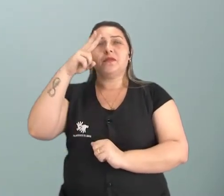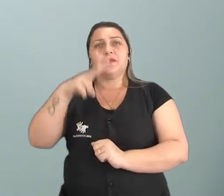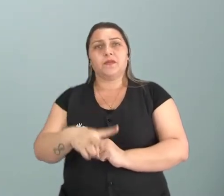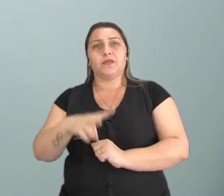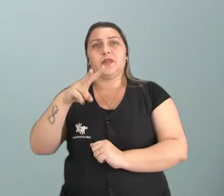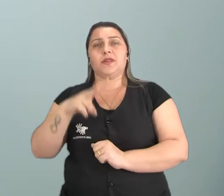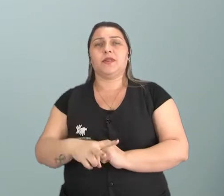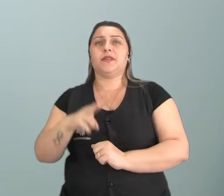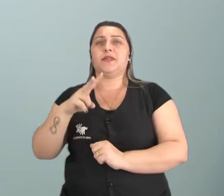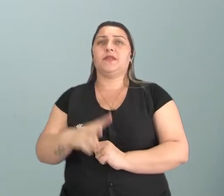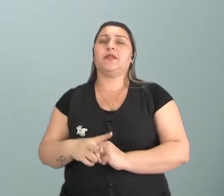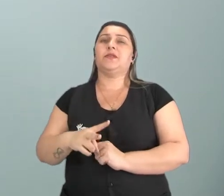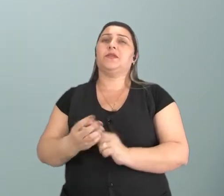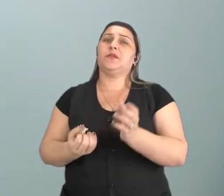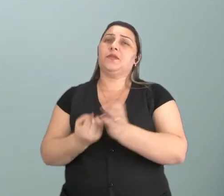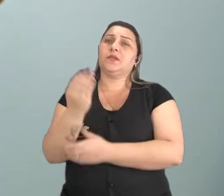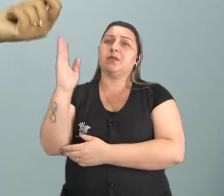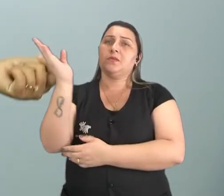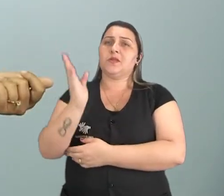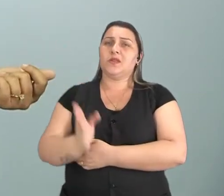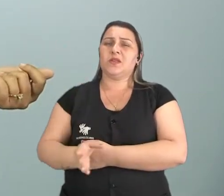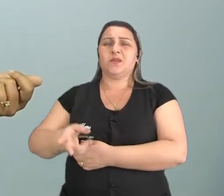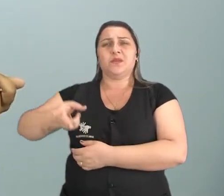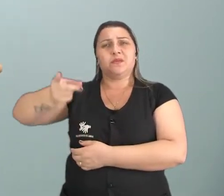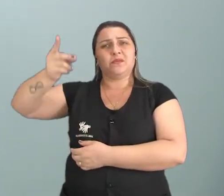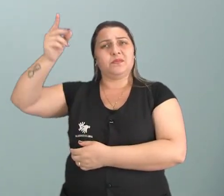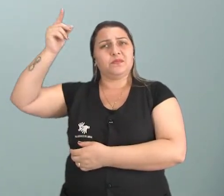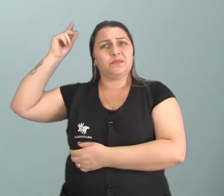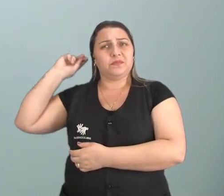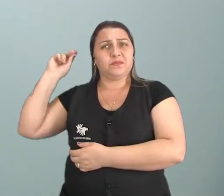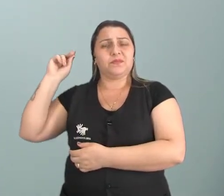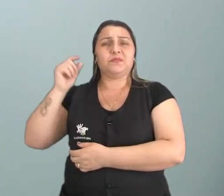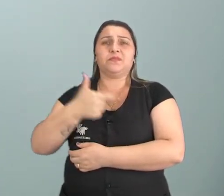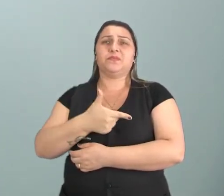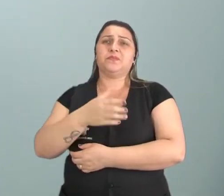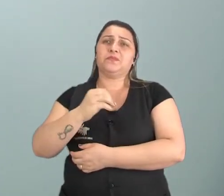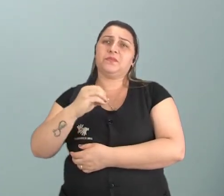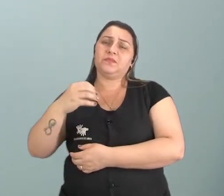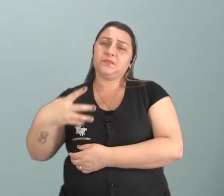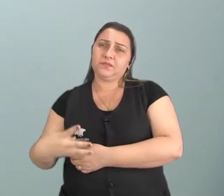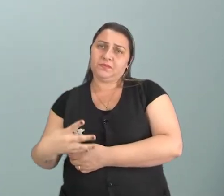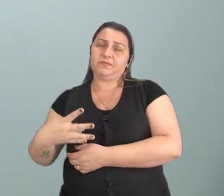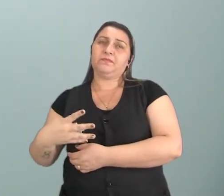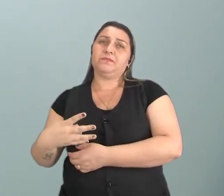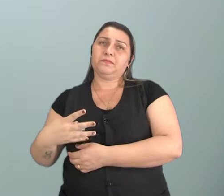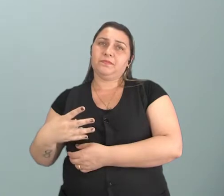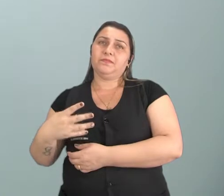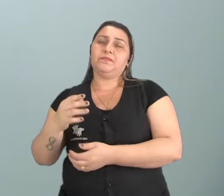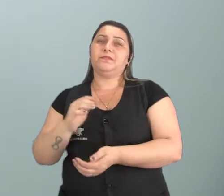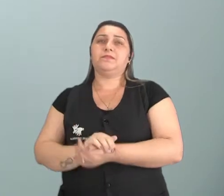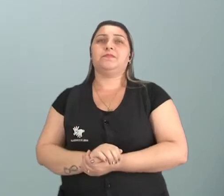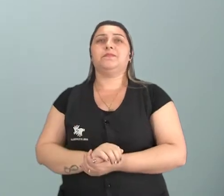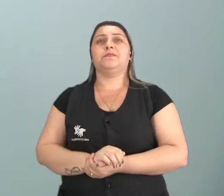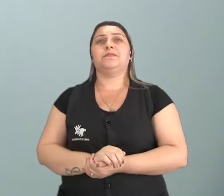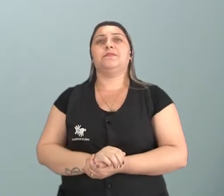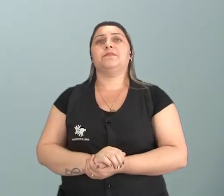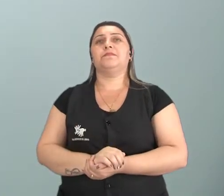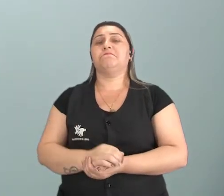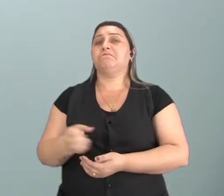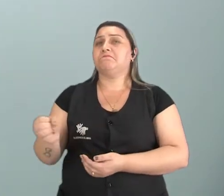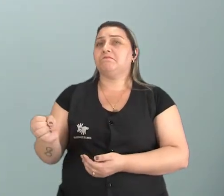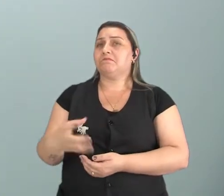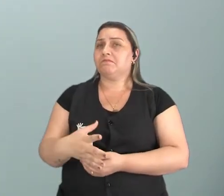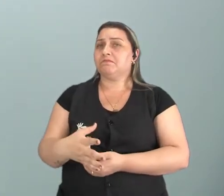elas foram introduzidas no Brasil há muito tempo, né? E 2004 é relativamente bem